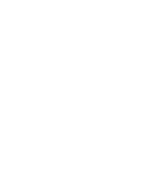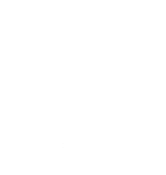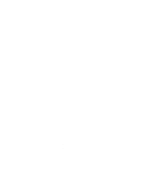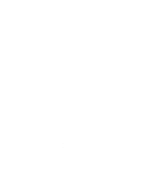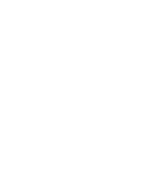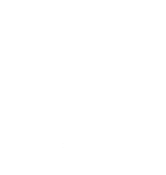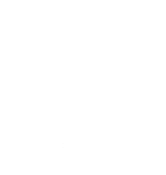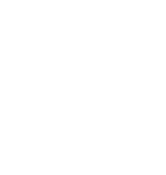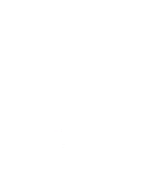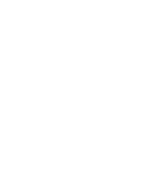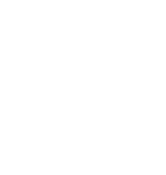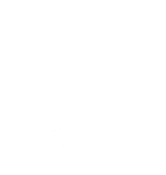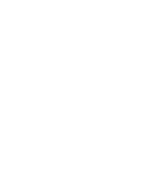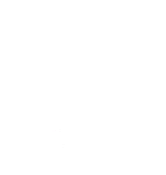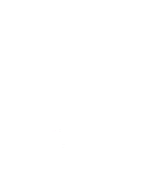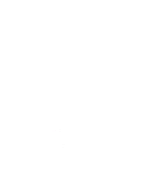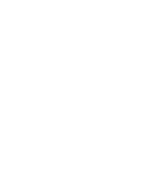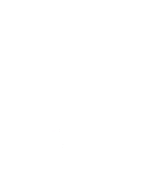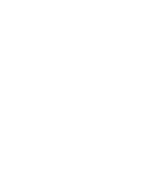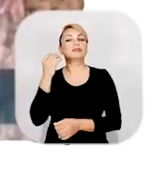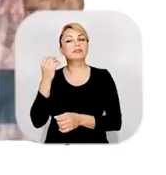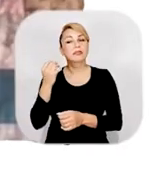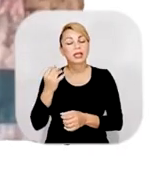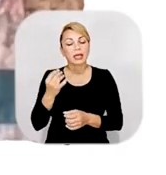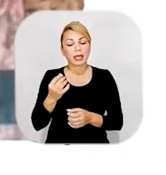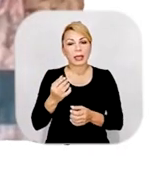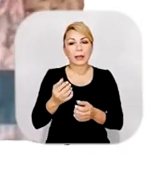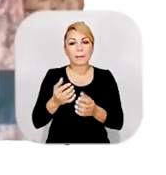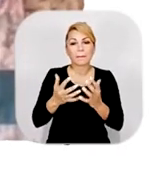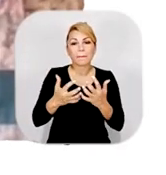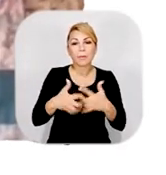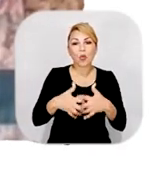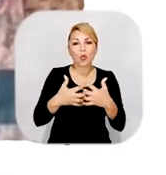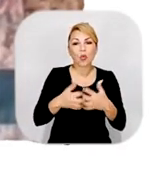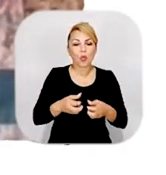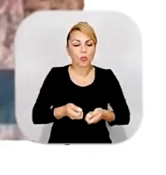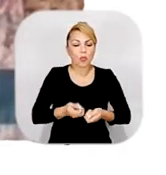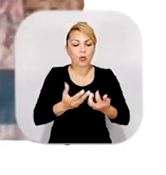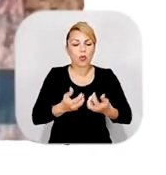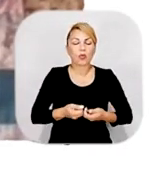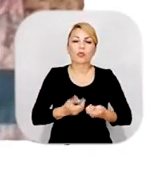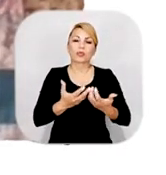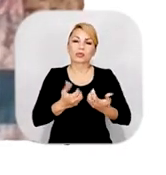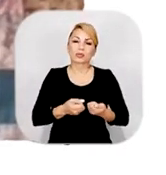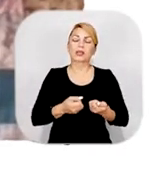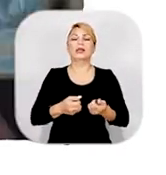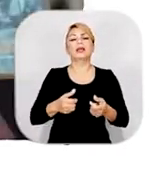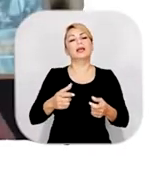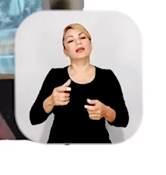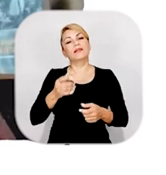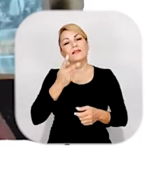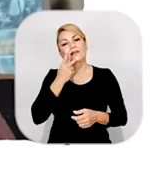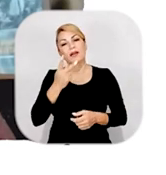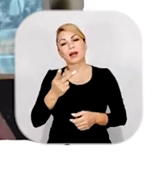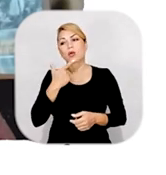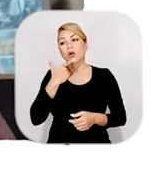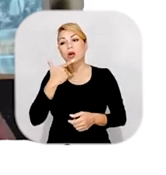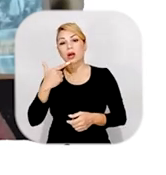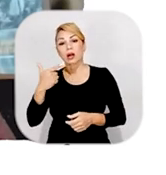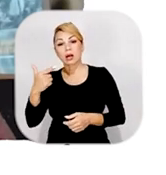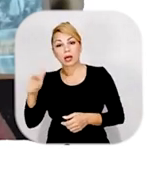reconstruir ou para tentar entender a história desses povos que falam línguas tão diversas, né? E também